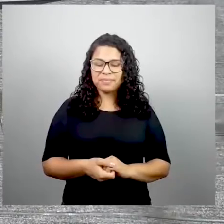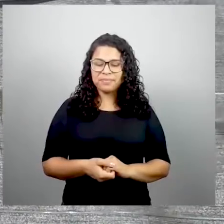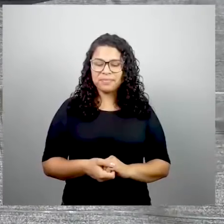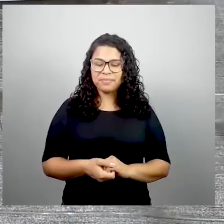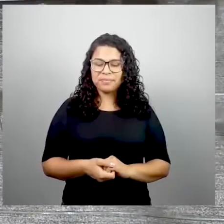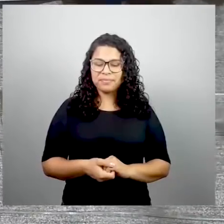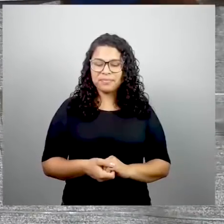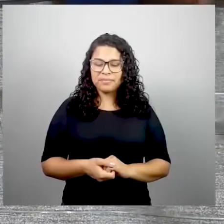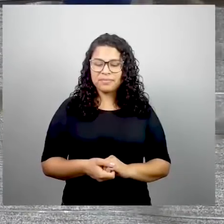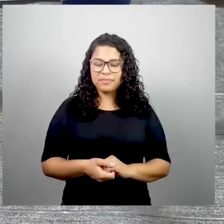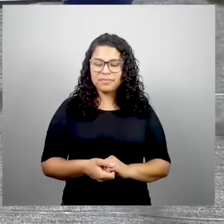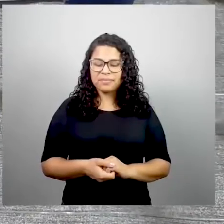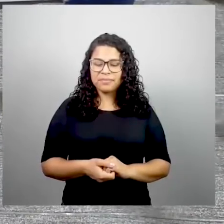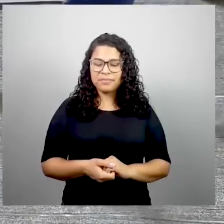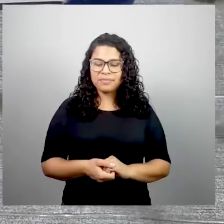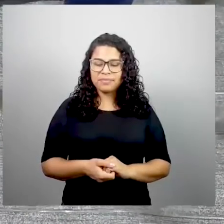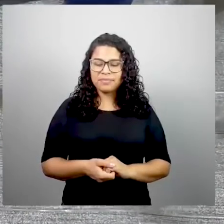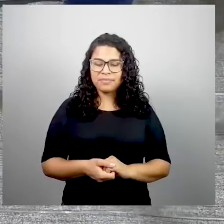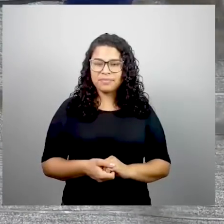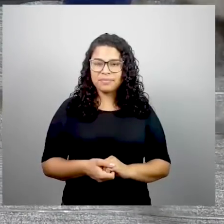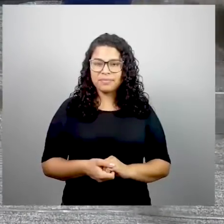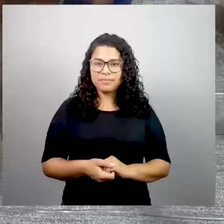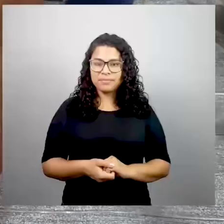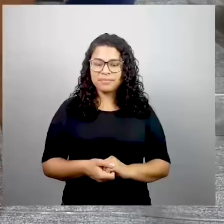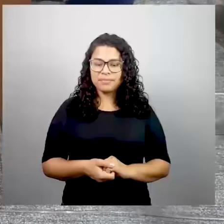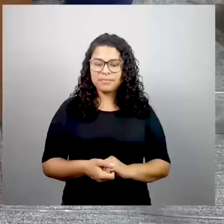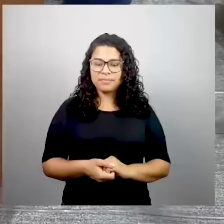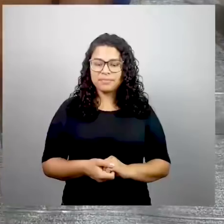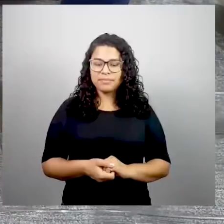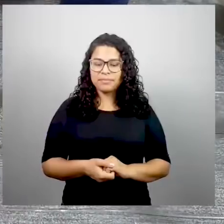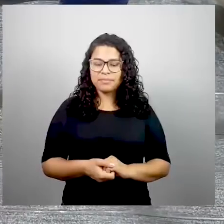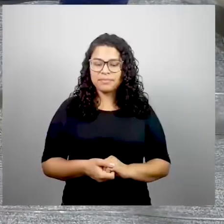Um pouquinho do azul.